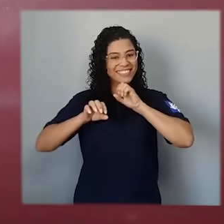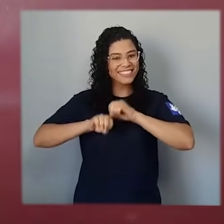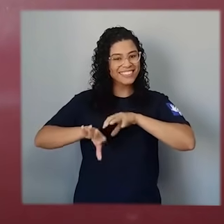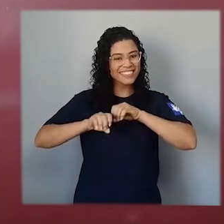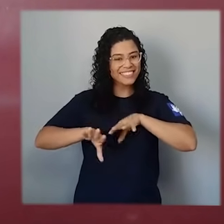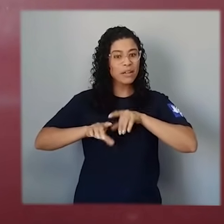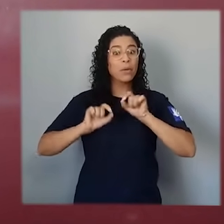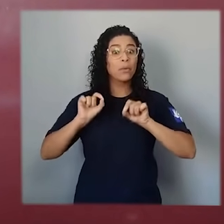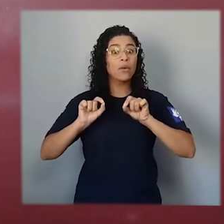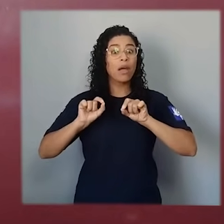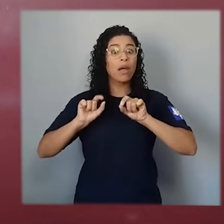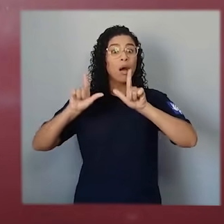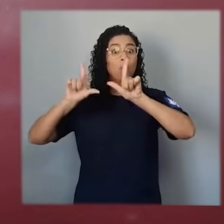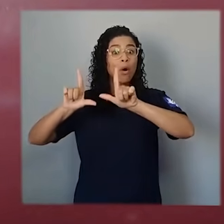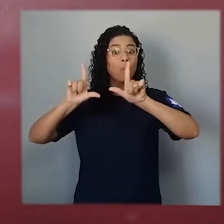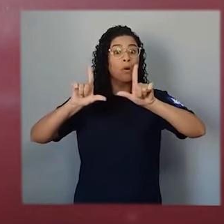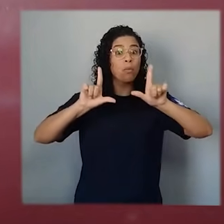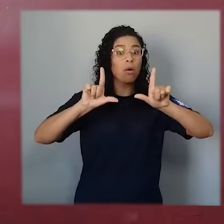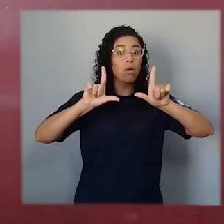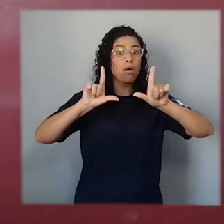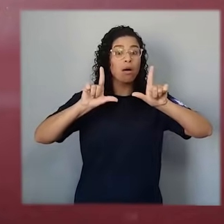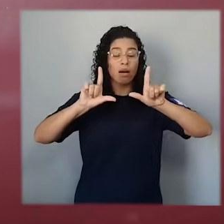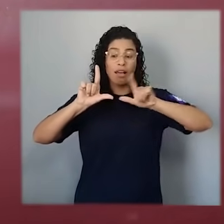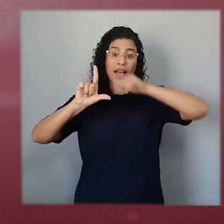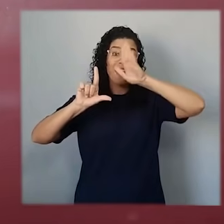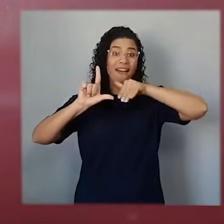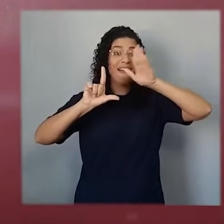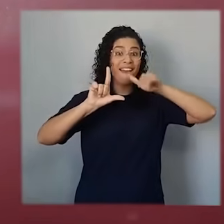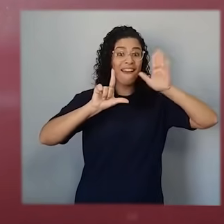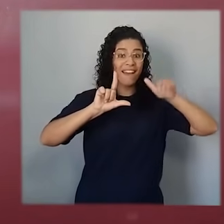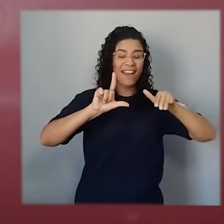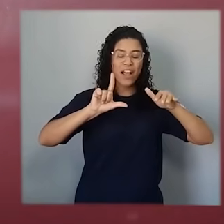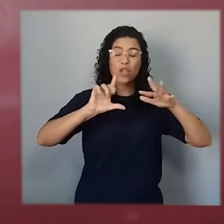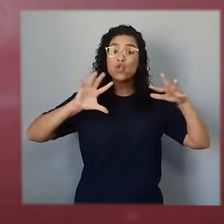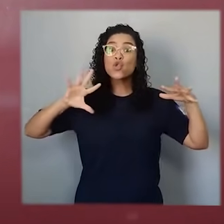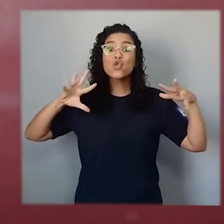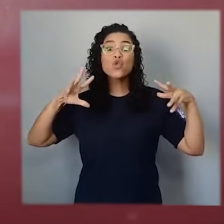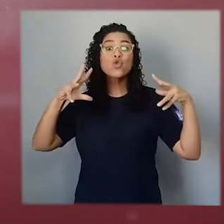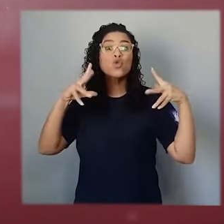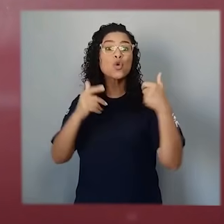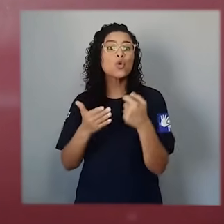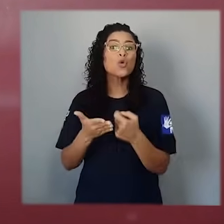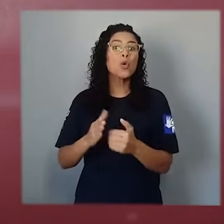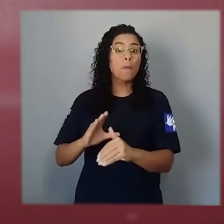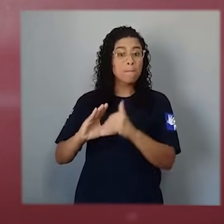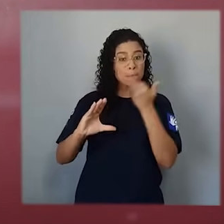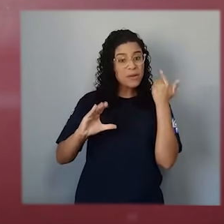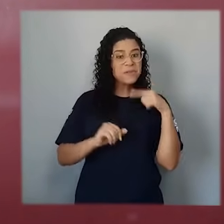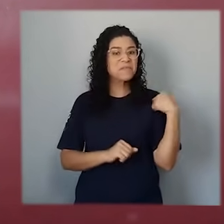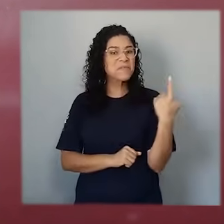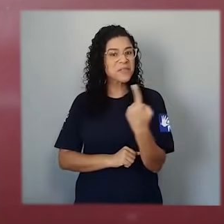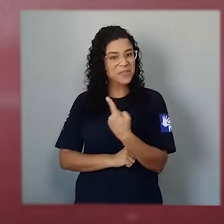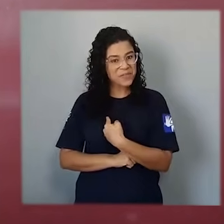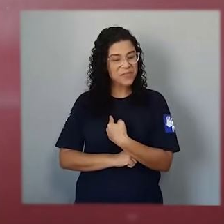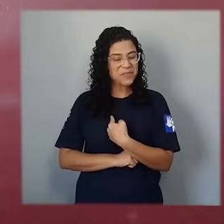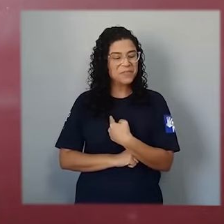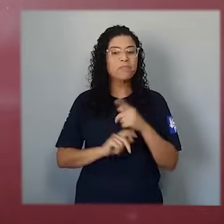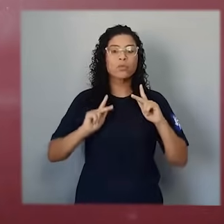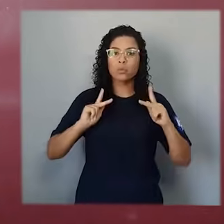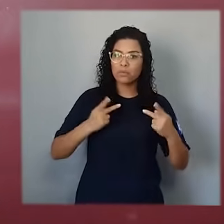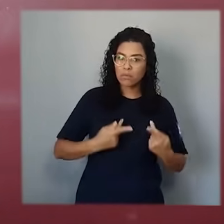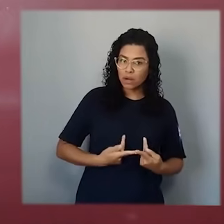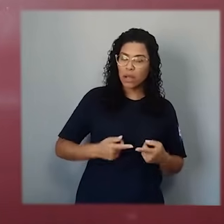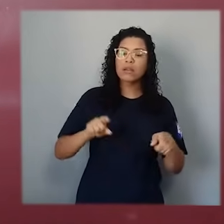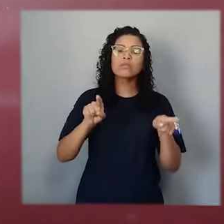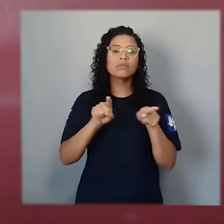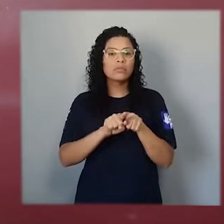uma instalação com os trabalhos que vocês enviaram pra gente. Os trabalhos do Humanai e